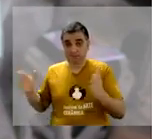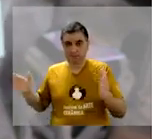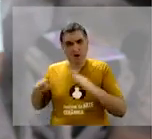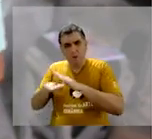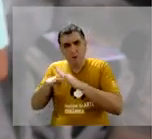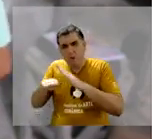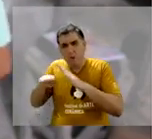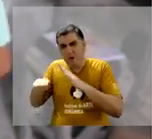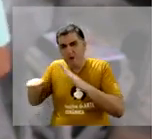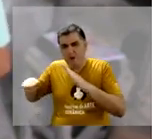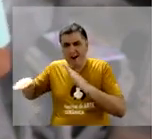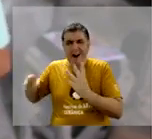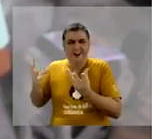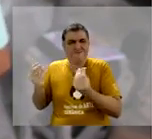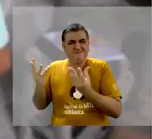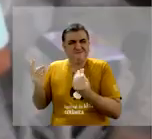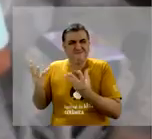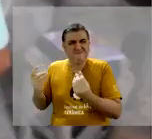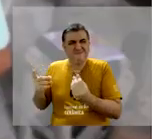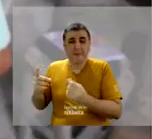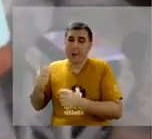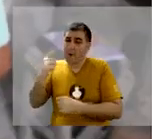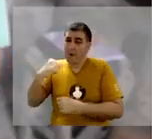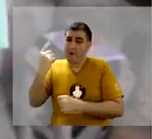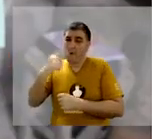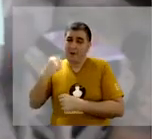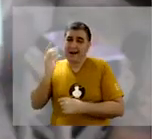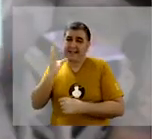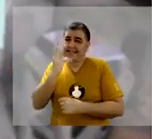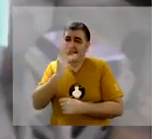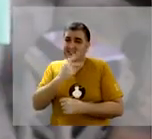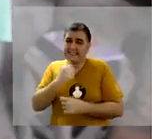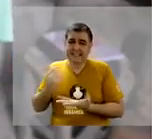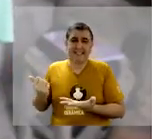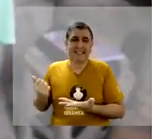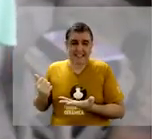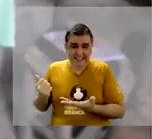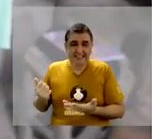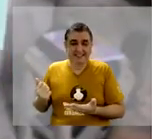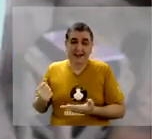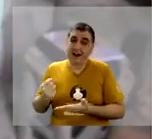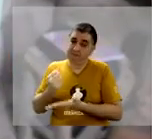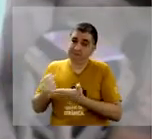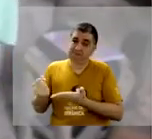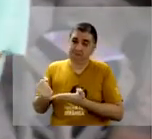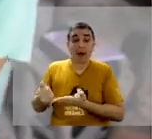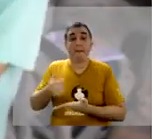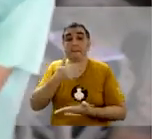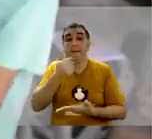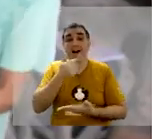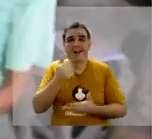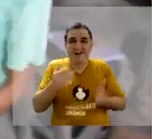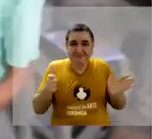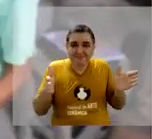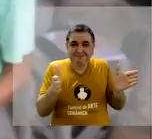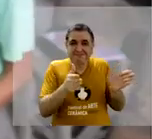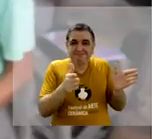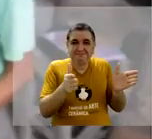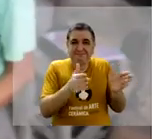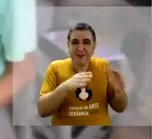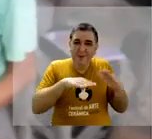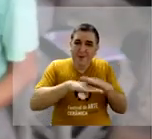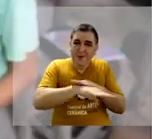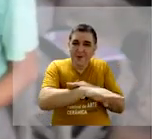não vai... Eu vou desperdiçar tempo e lenha. Aí eu prefiro queimar no forno pequeno. E a lenha eu gasto muito,